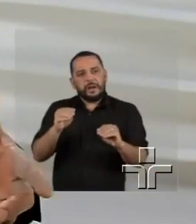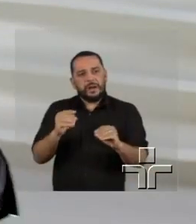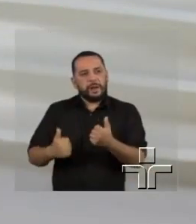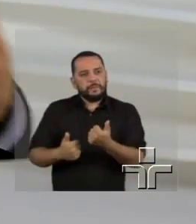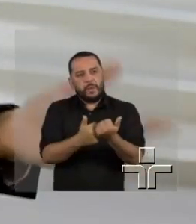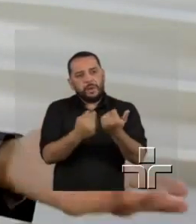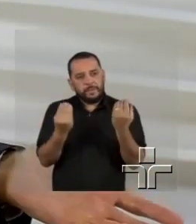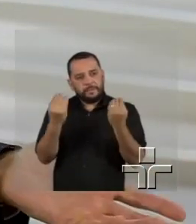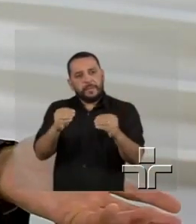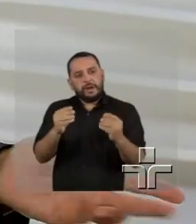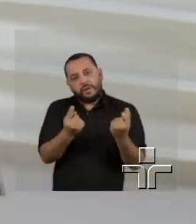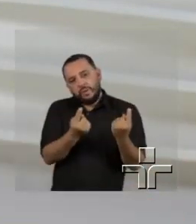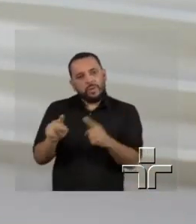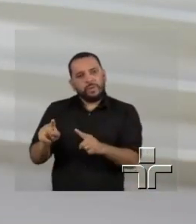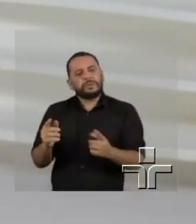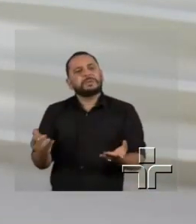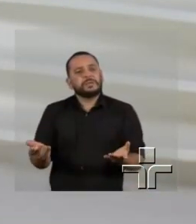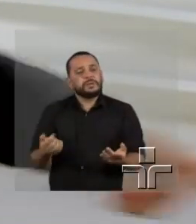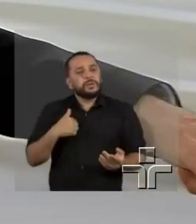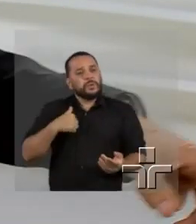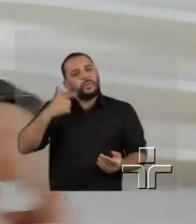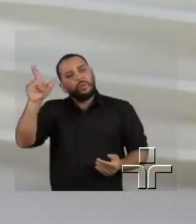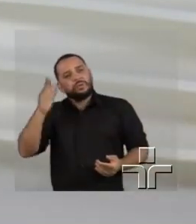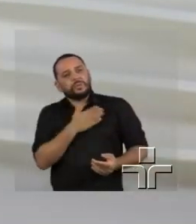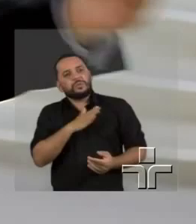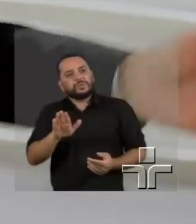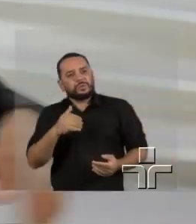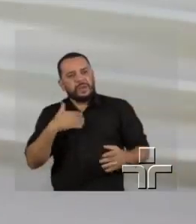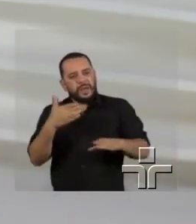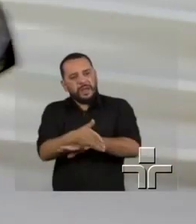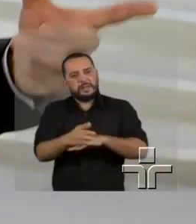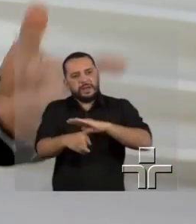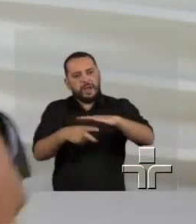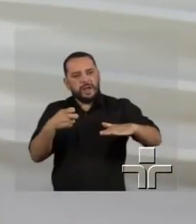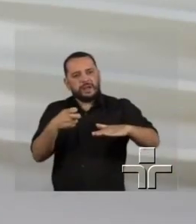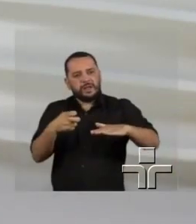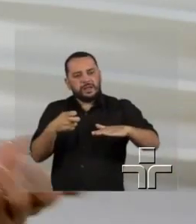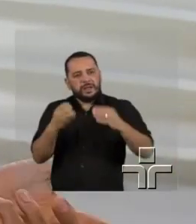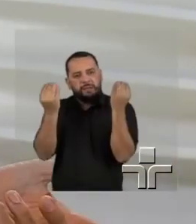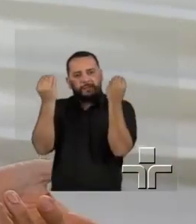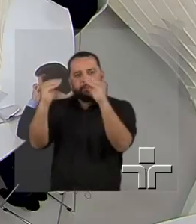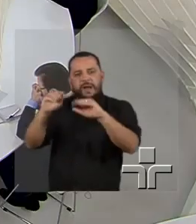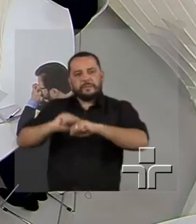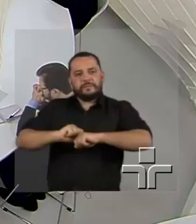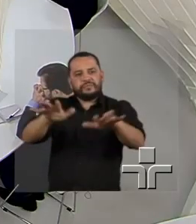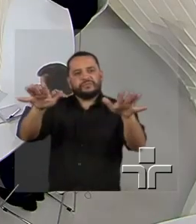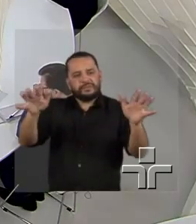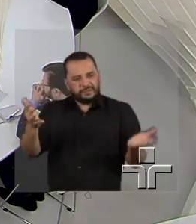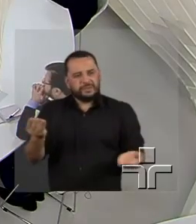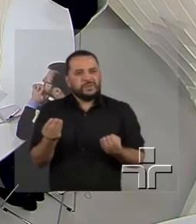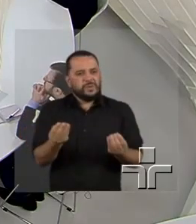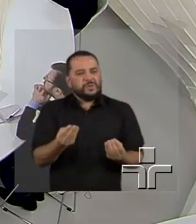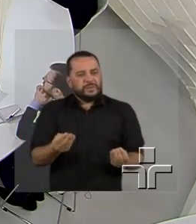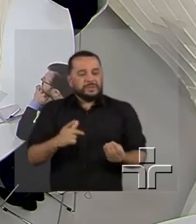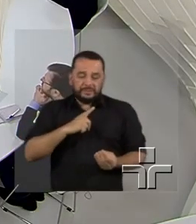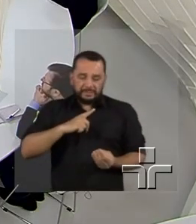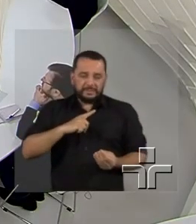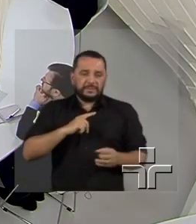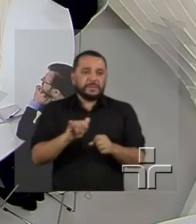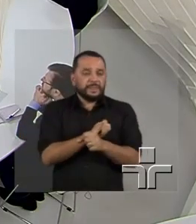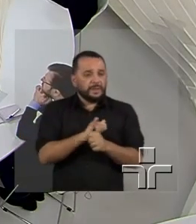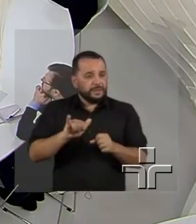né? Eu acredito que o Brasil ele tem uma boa expectativa.